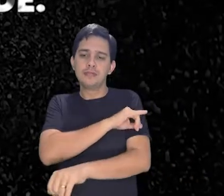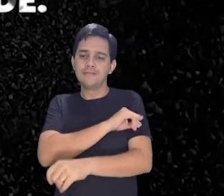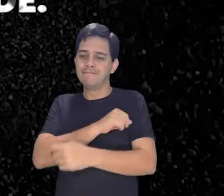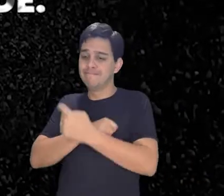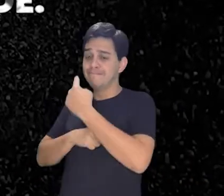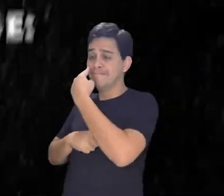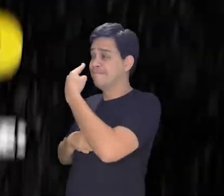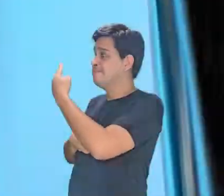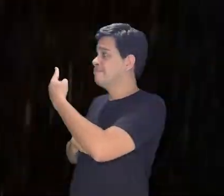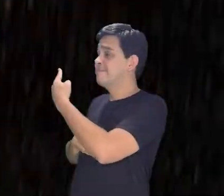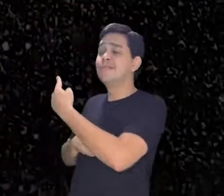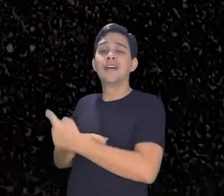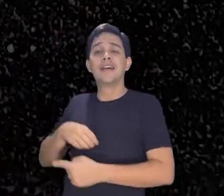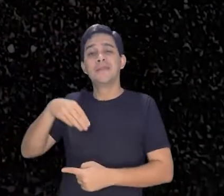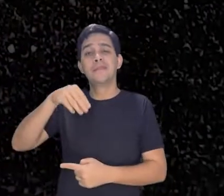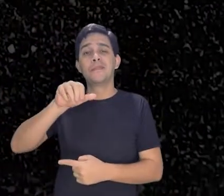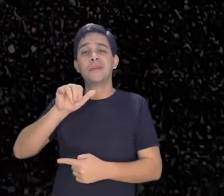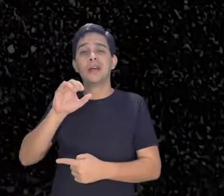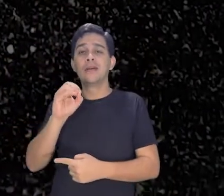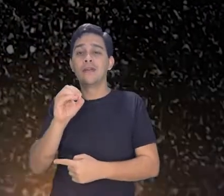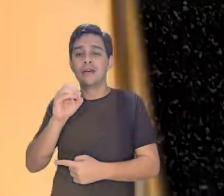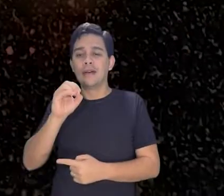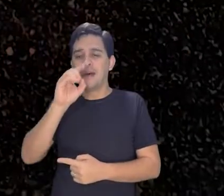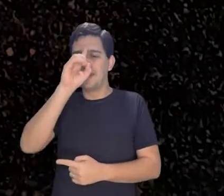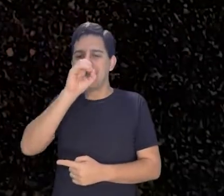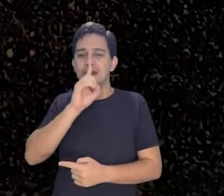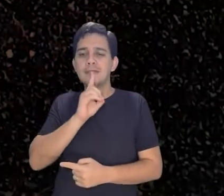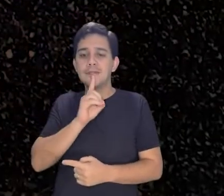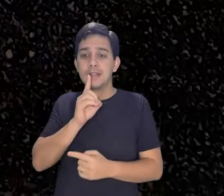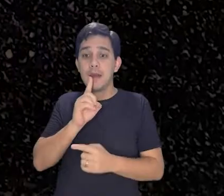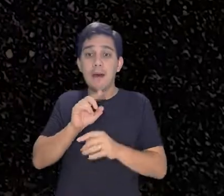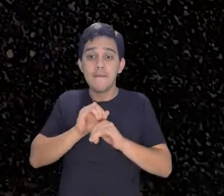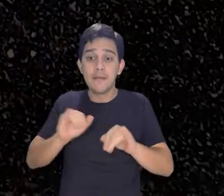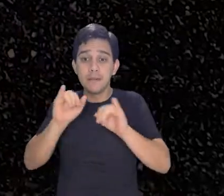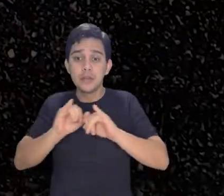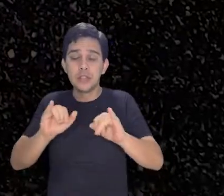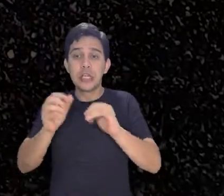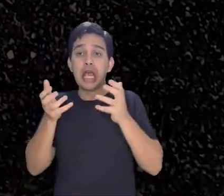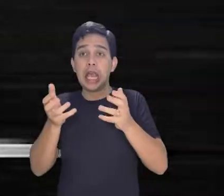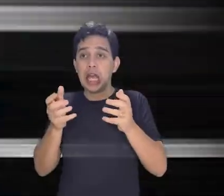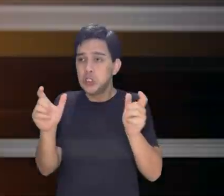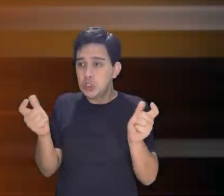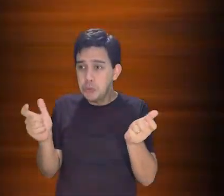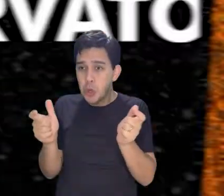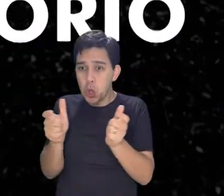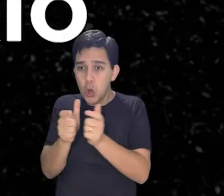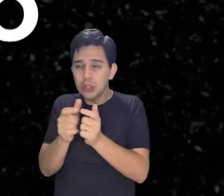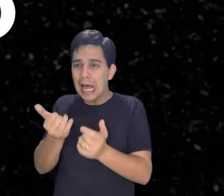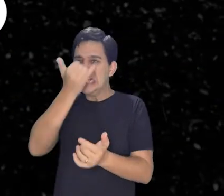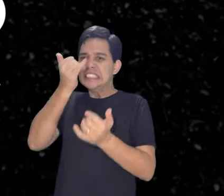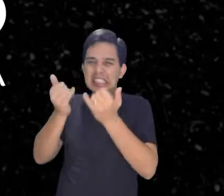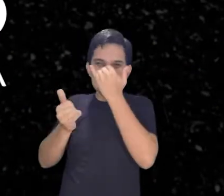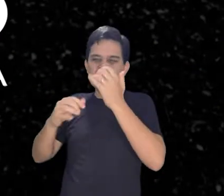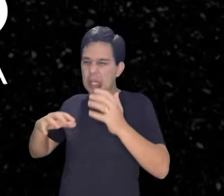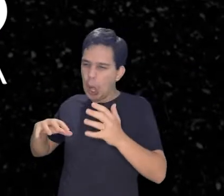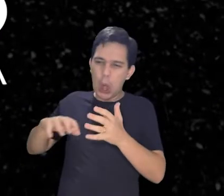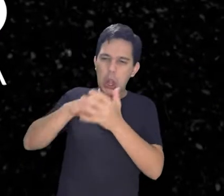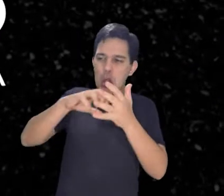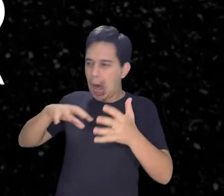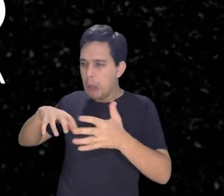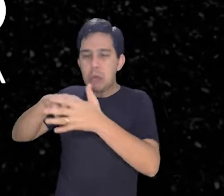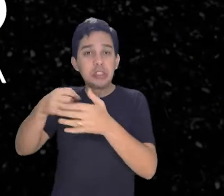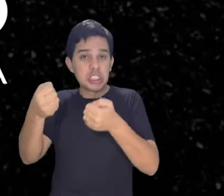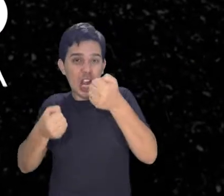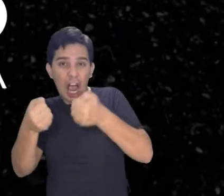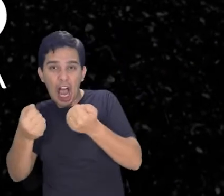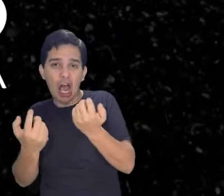movimento internacional de conscientização para a redução de acidentes de trânsito. Idealizada pelo Observatório